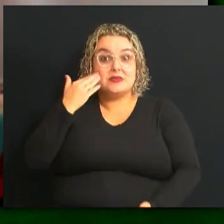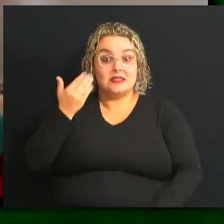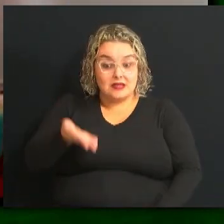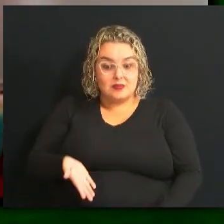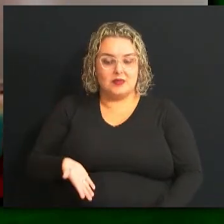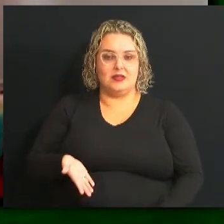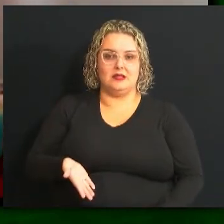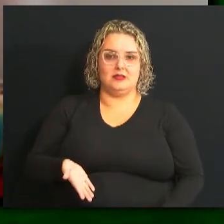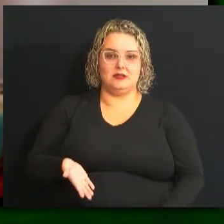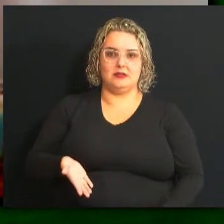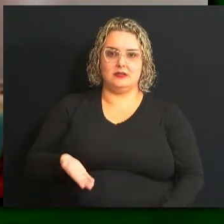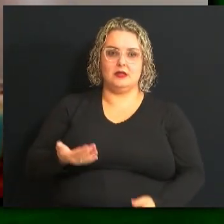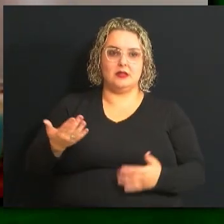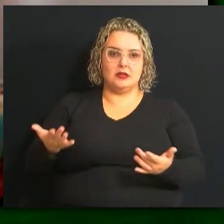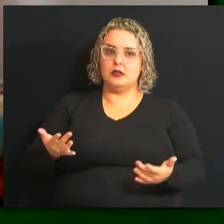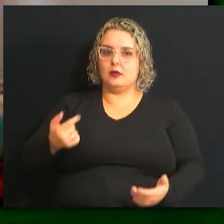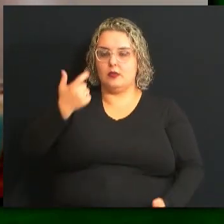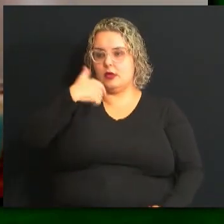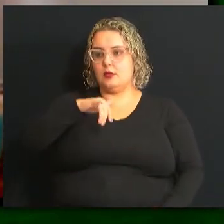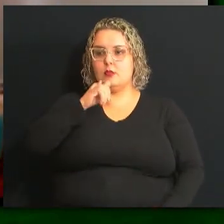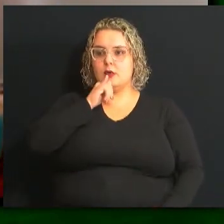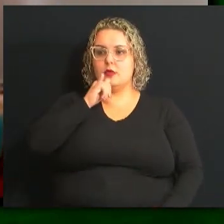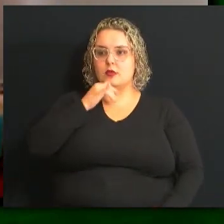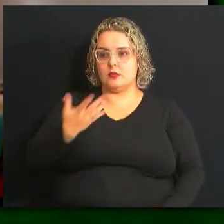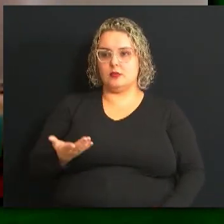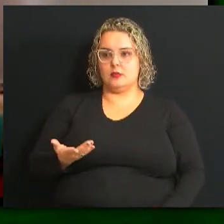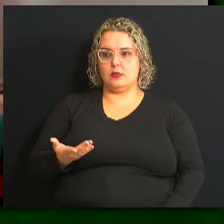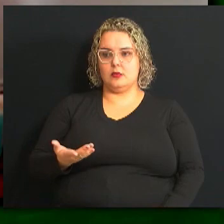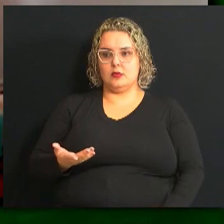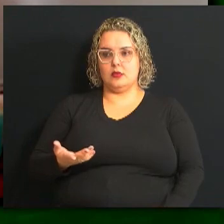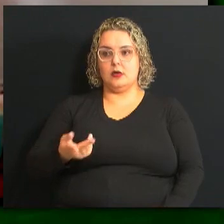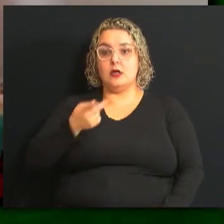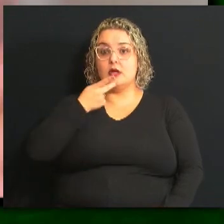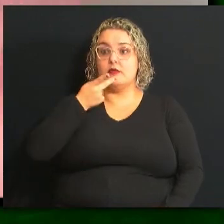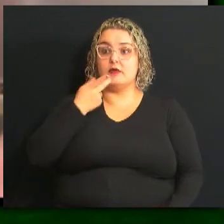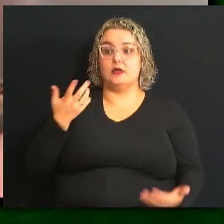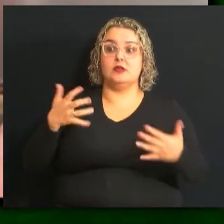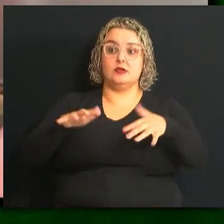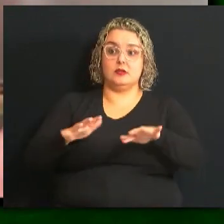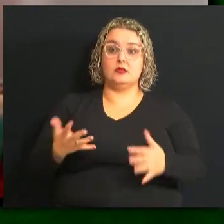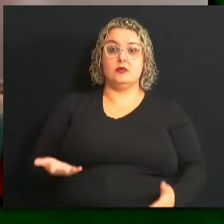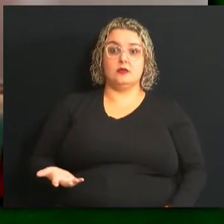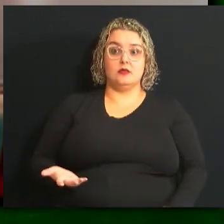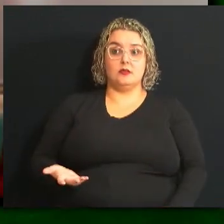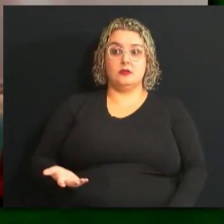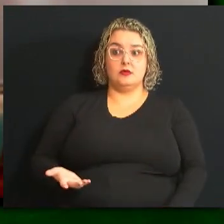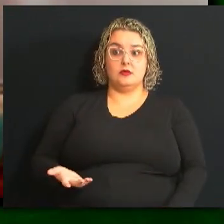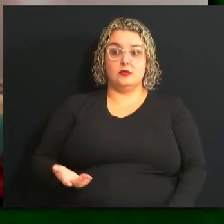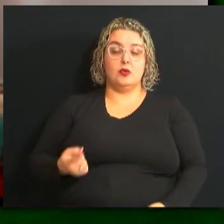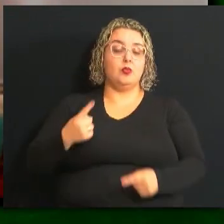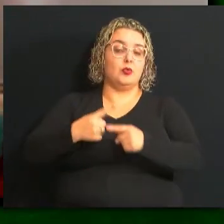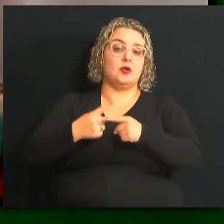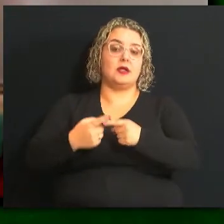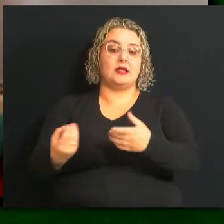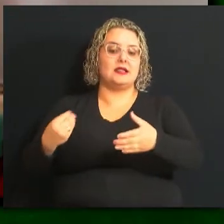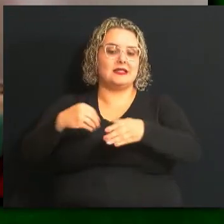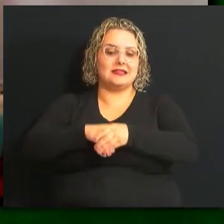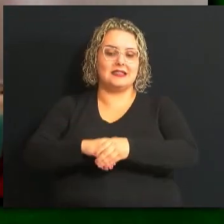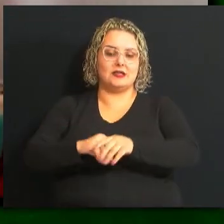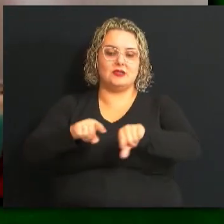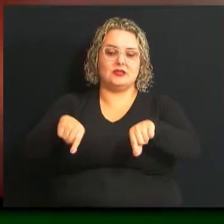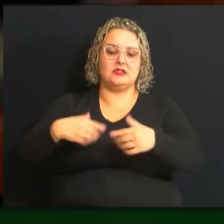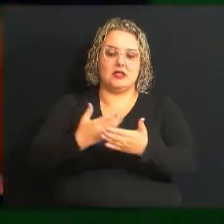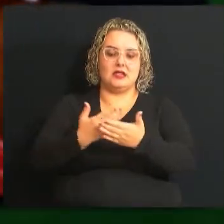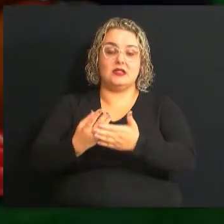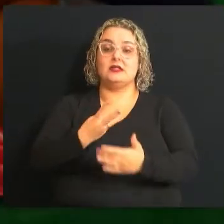eu, por exemplo, eu só me aventuro a falar de inclusão porque eu passei 30 anos da minha vida dentro da sala de aula, como